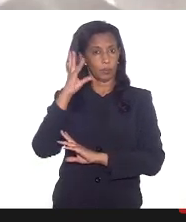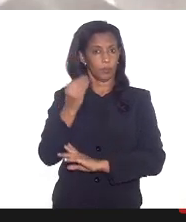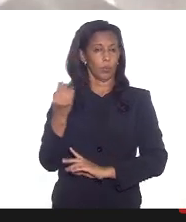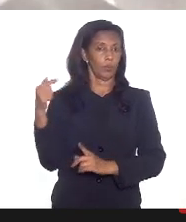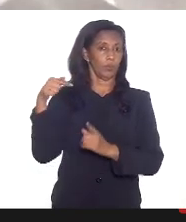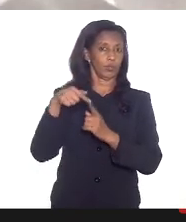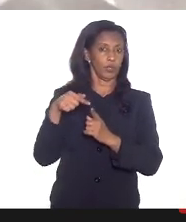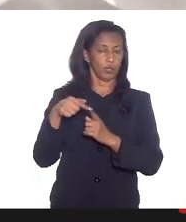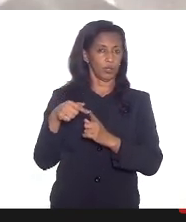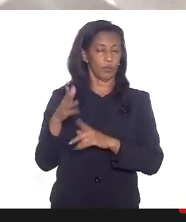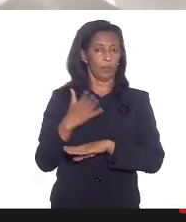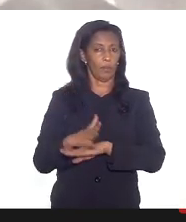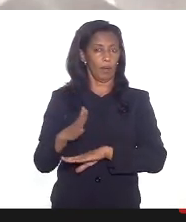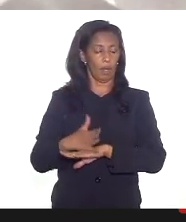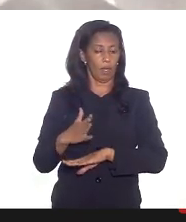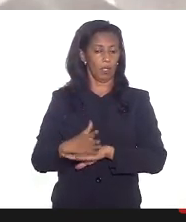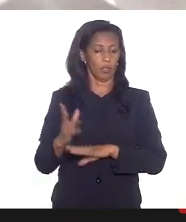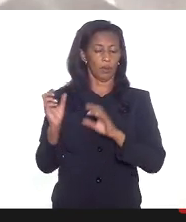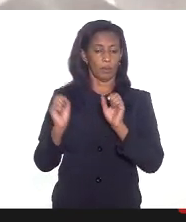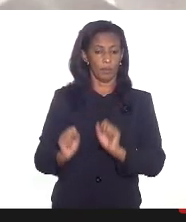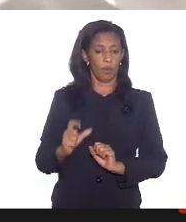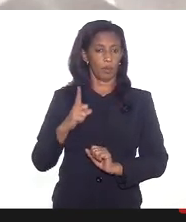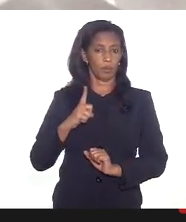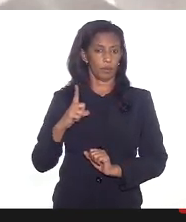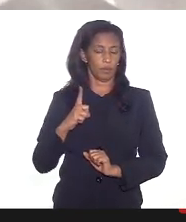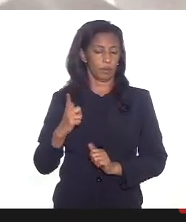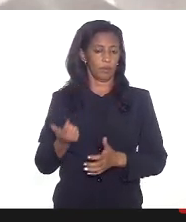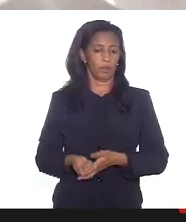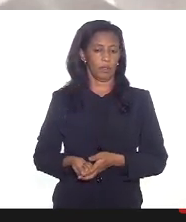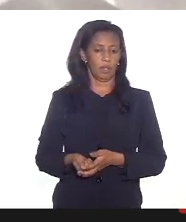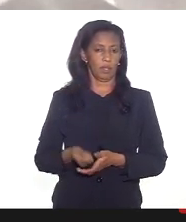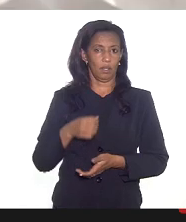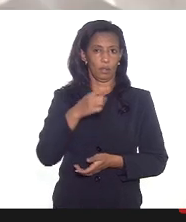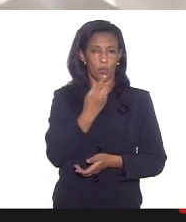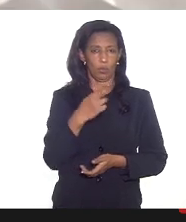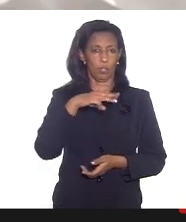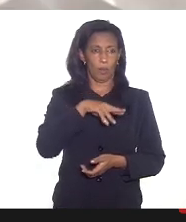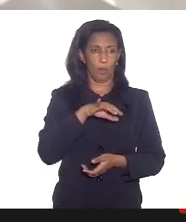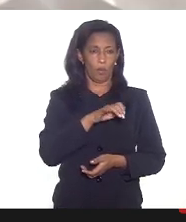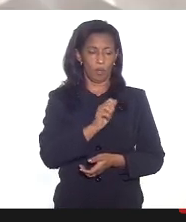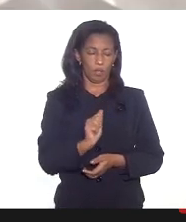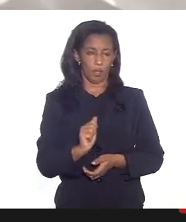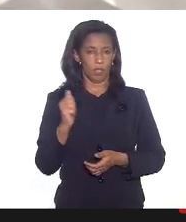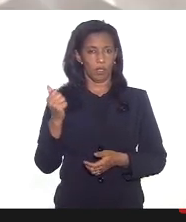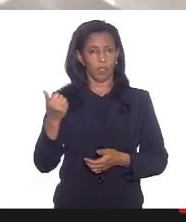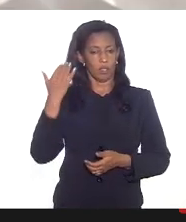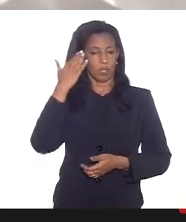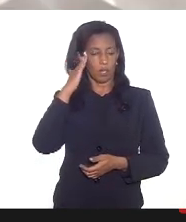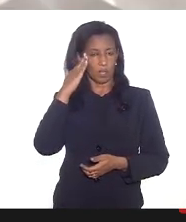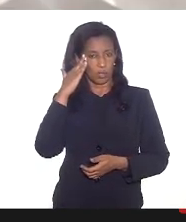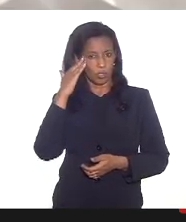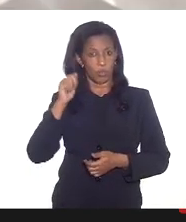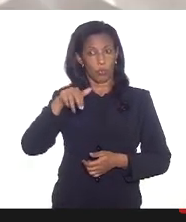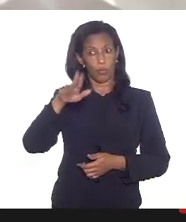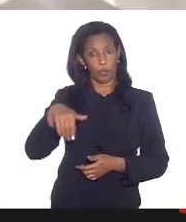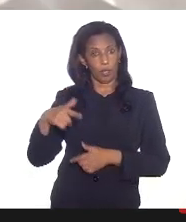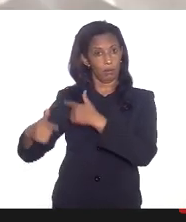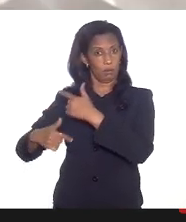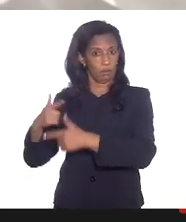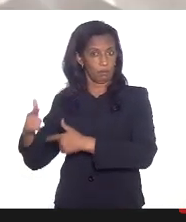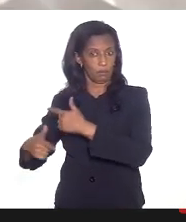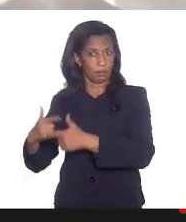objetivas práticas que possam ser como disse a doutora Monique perfeitamente entendidas por quem tá na